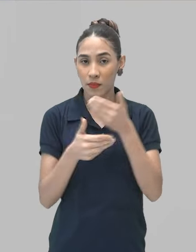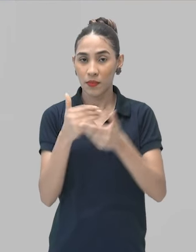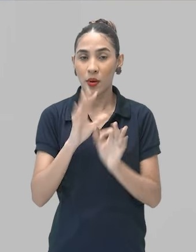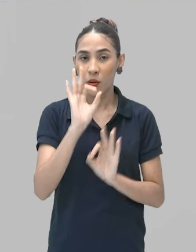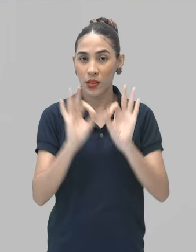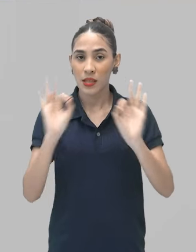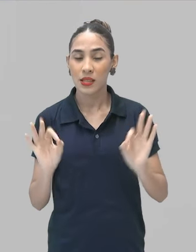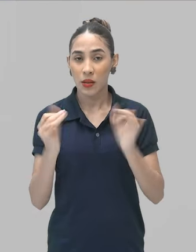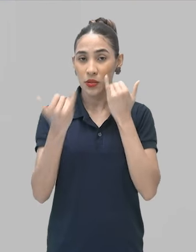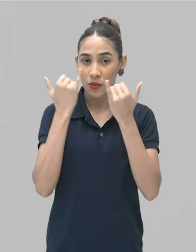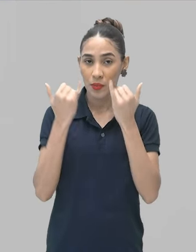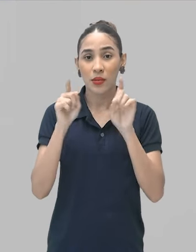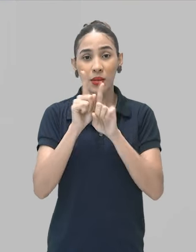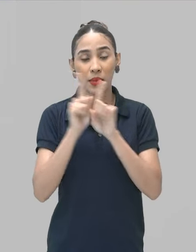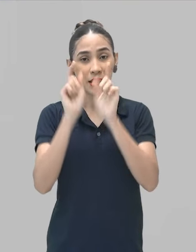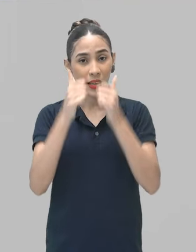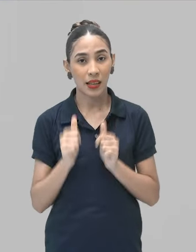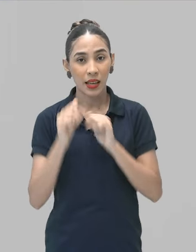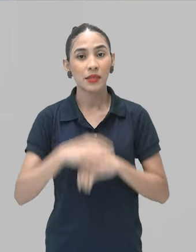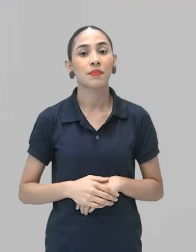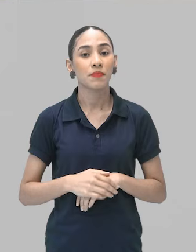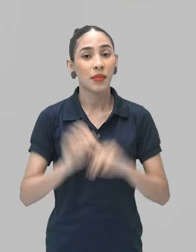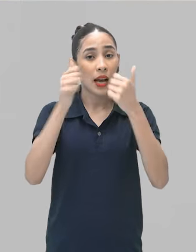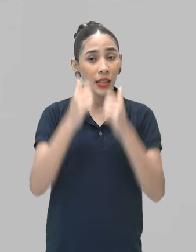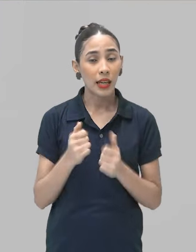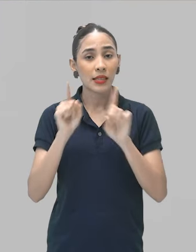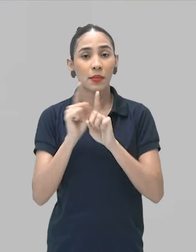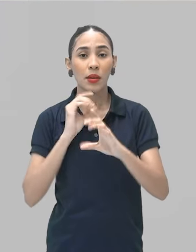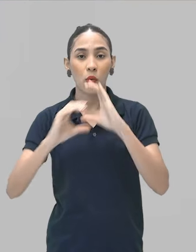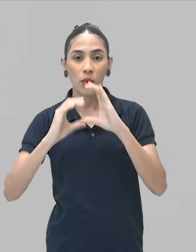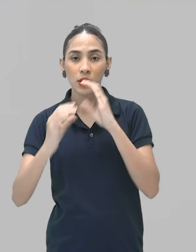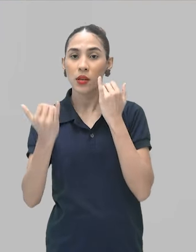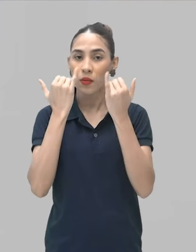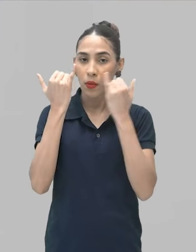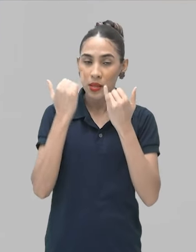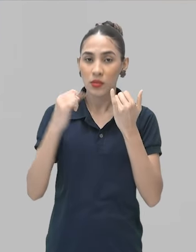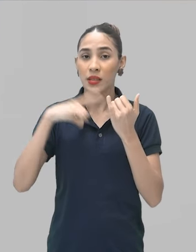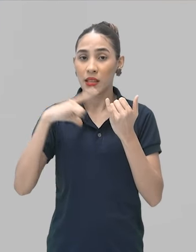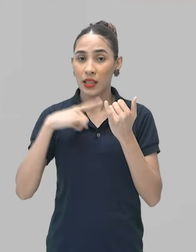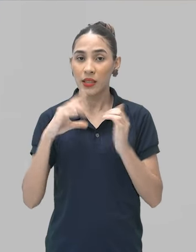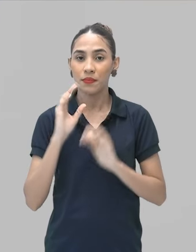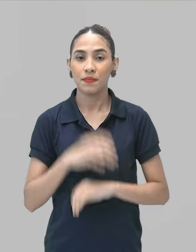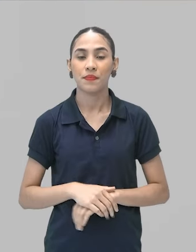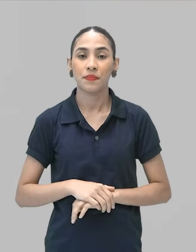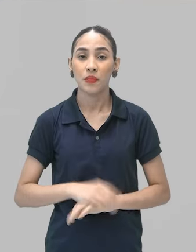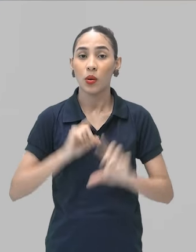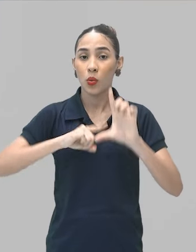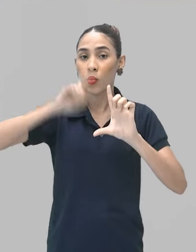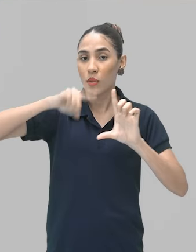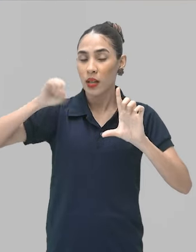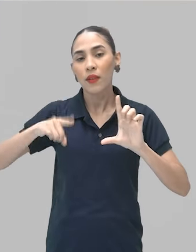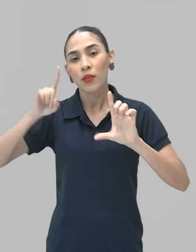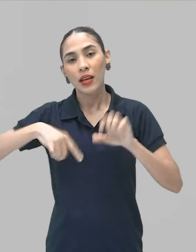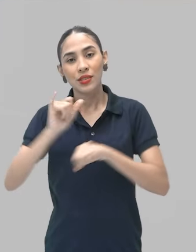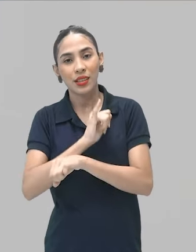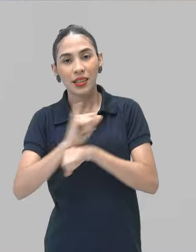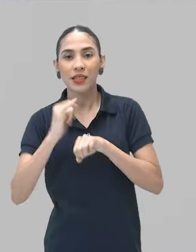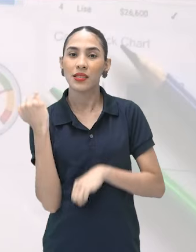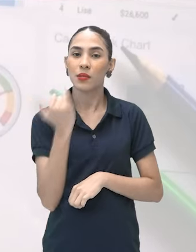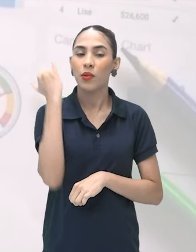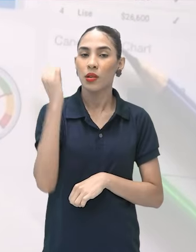organização de dados e análise, interpretação e comunicação das informações obtidas. Os gráficos são recursos